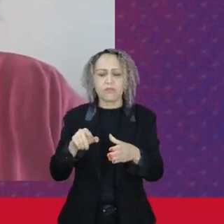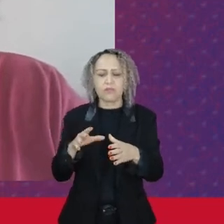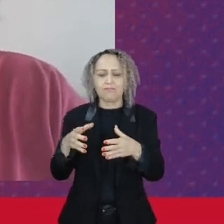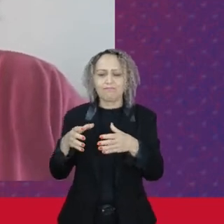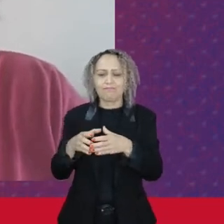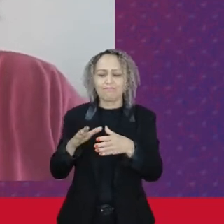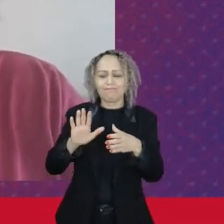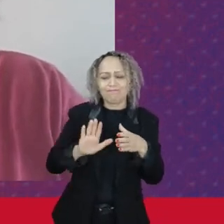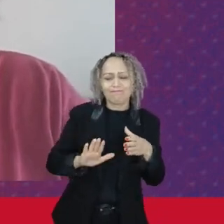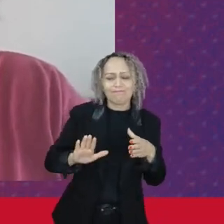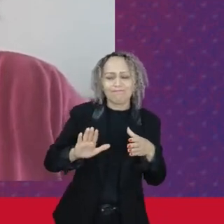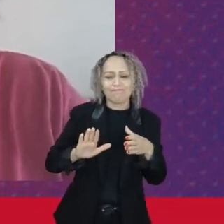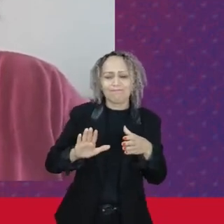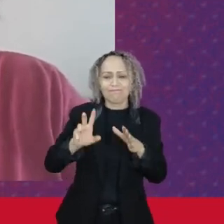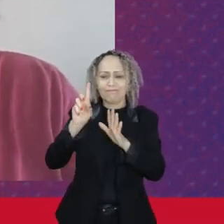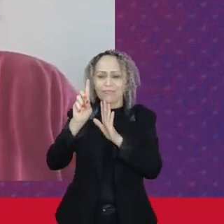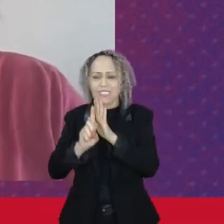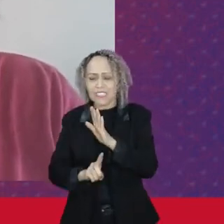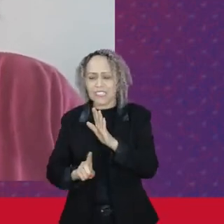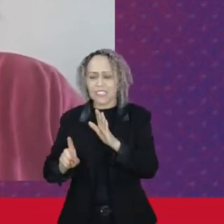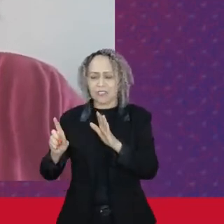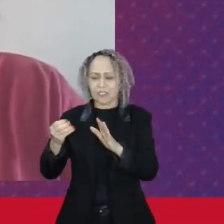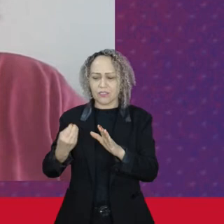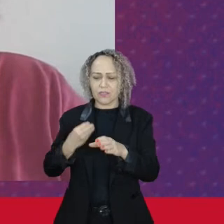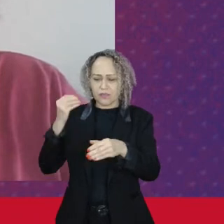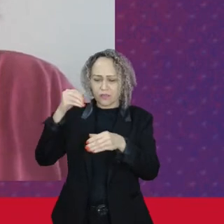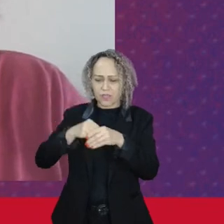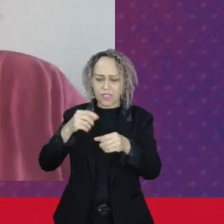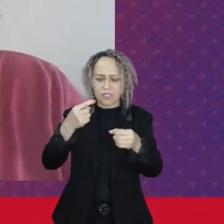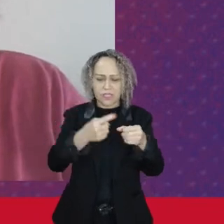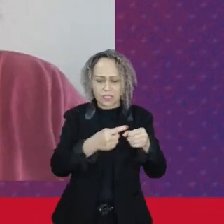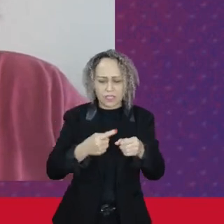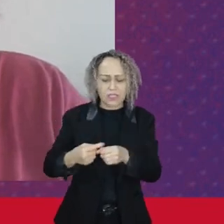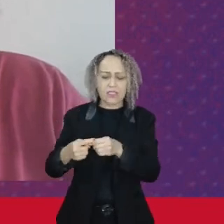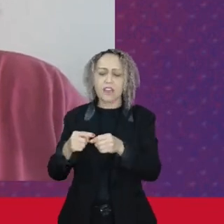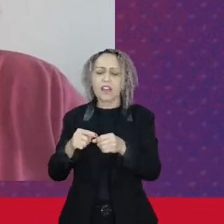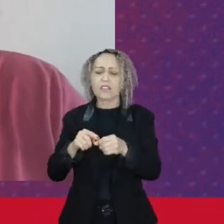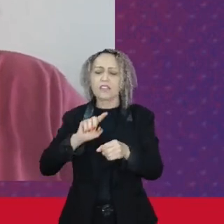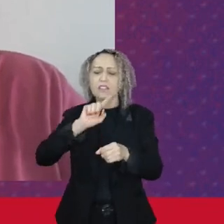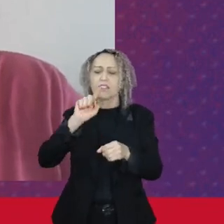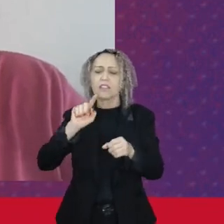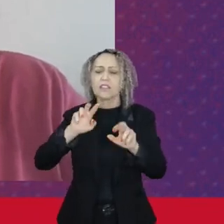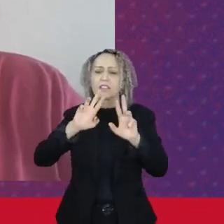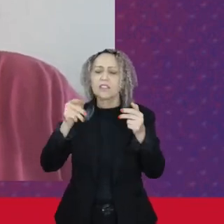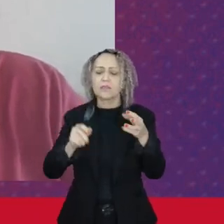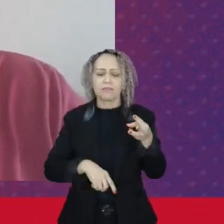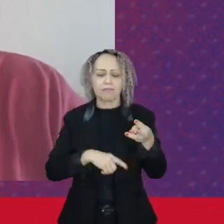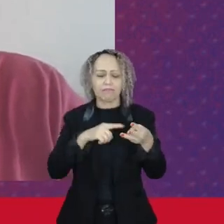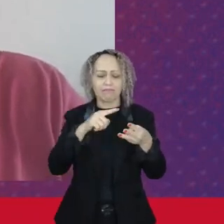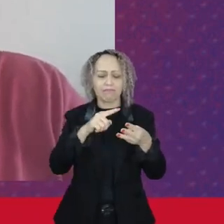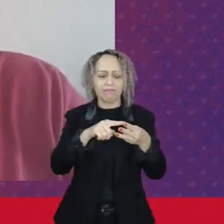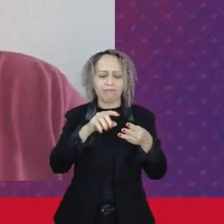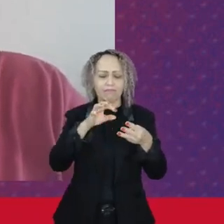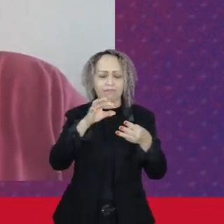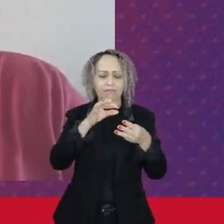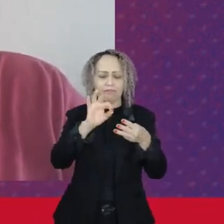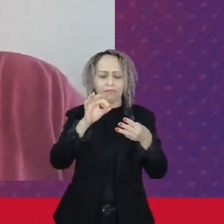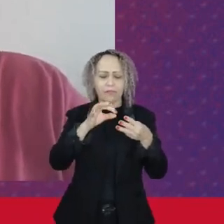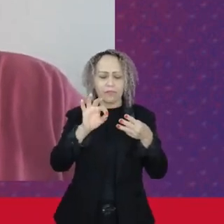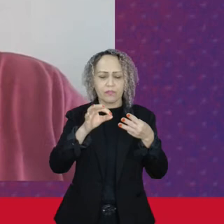a gente tem que estabelecer isso em 3 dimensões, quando a gente vai